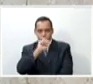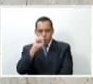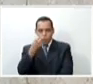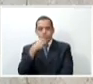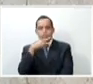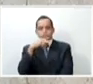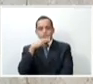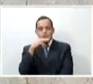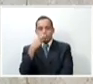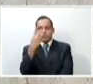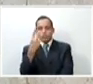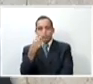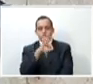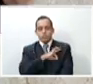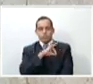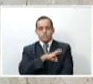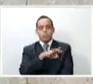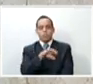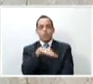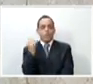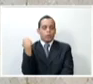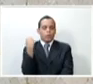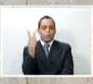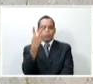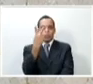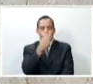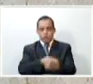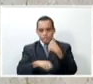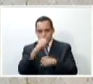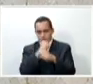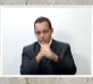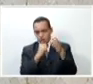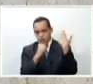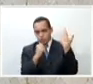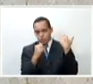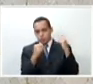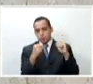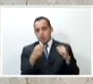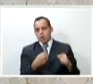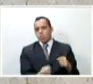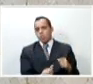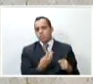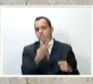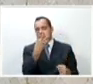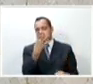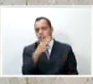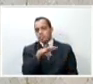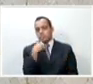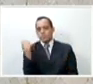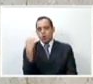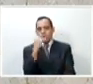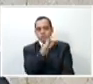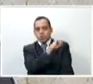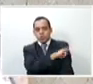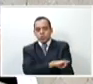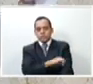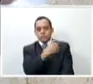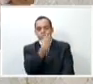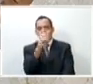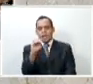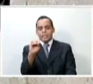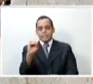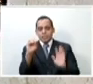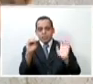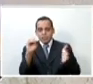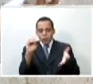mortos 2 policiais civis. E nos últimos 2 anos, o número de mortes, de policiais mortos no Rio de Janeiro chegou a 10. Aqui, esse ano,